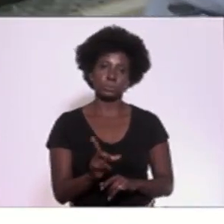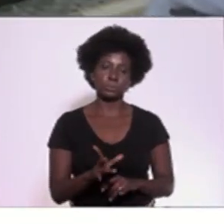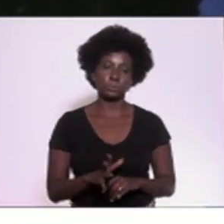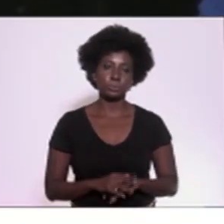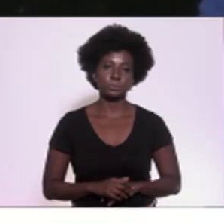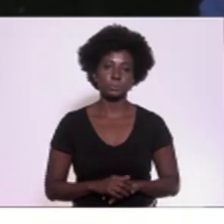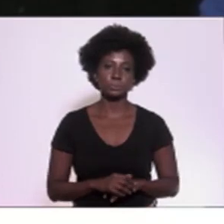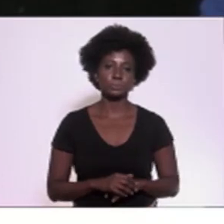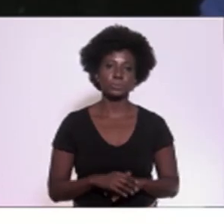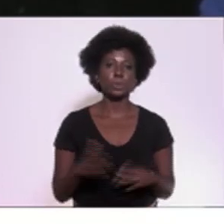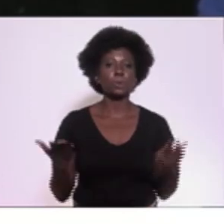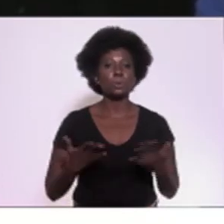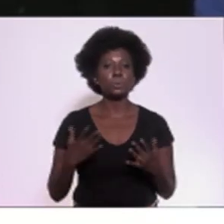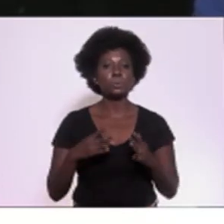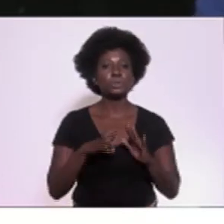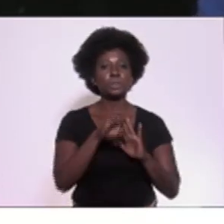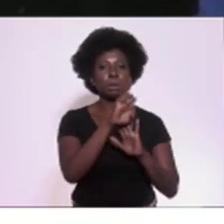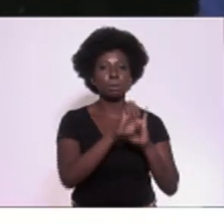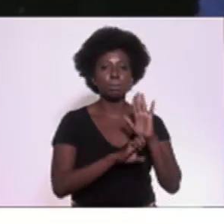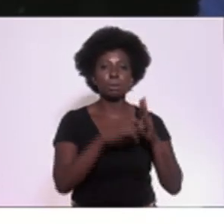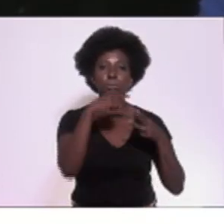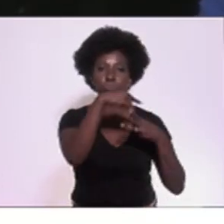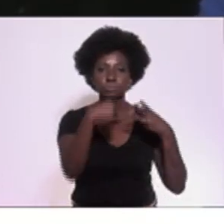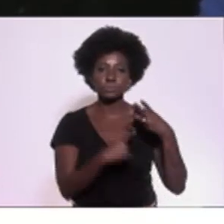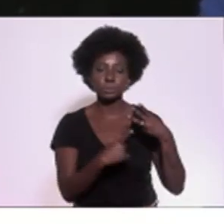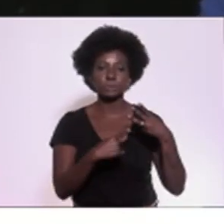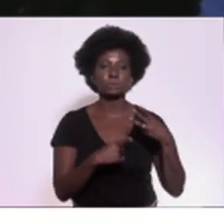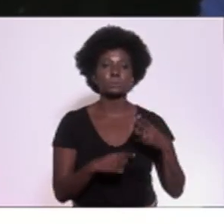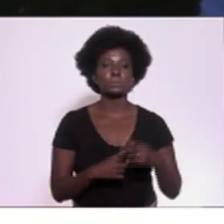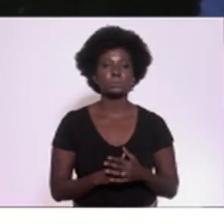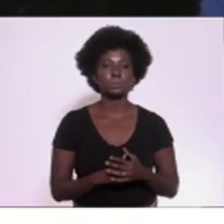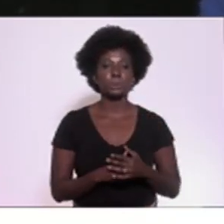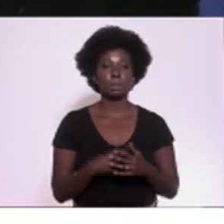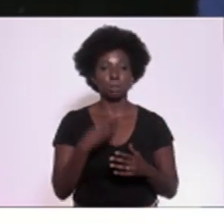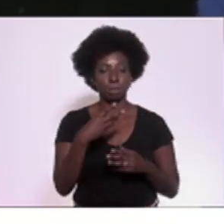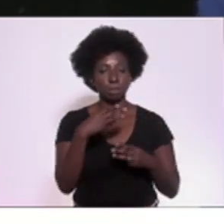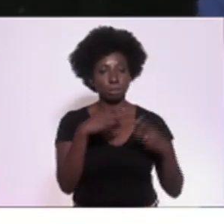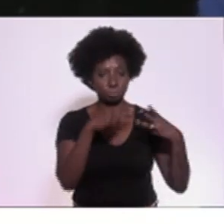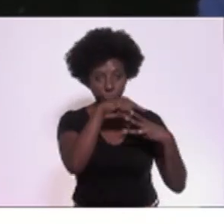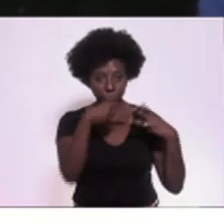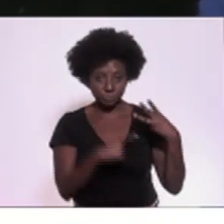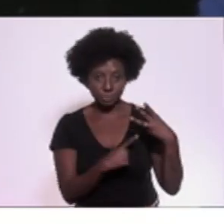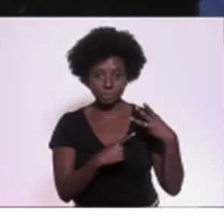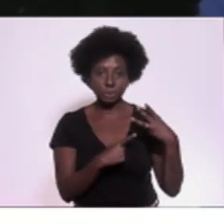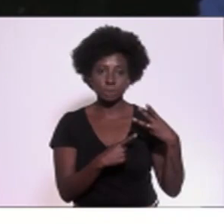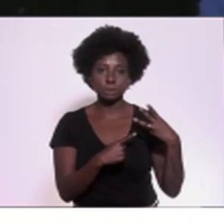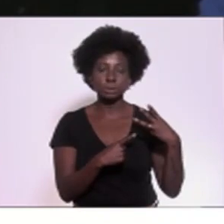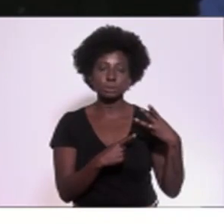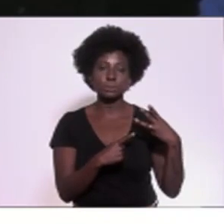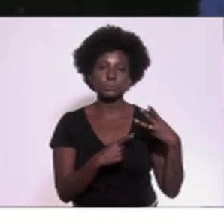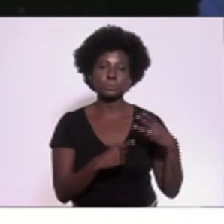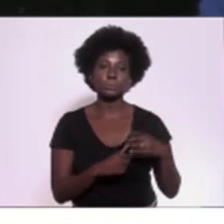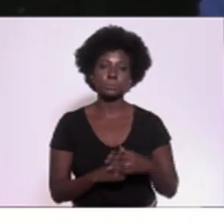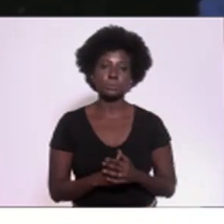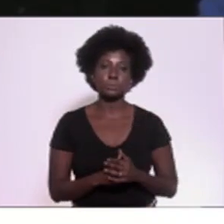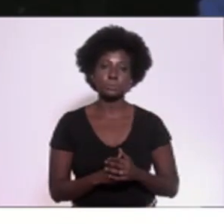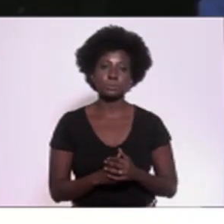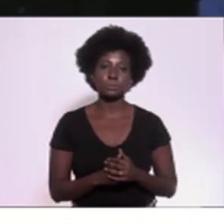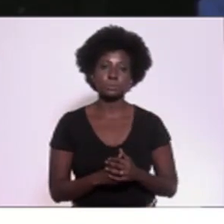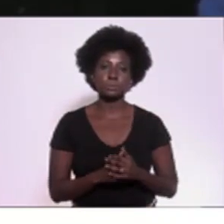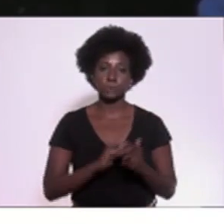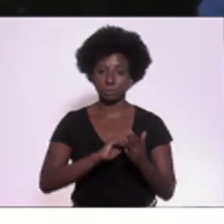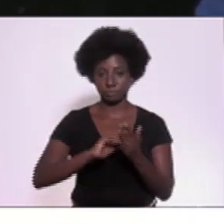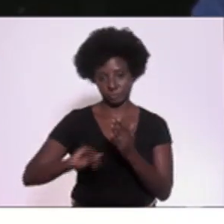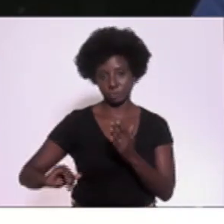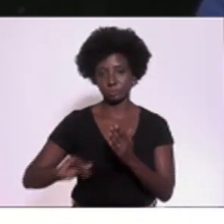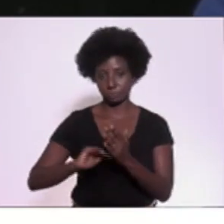Nós temos três emendas a essa indicação. Discutir, quero até discutir. Três emendas, seguramente essas emendas. Vai sair de pauta. Não,